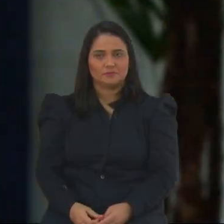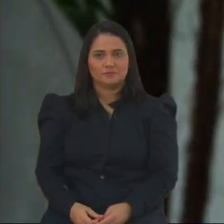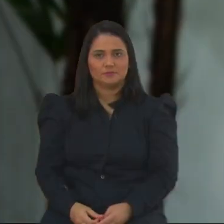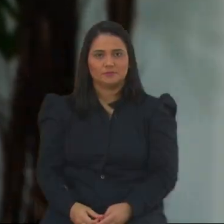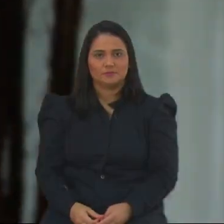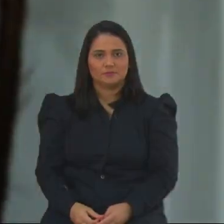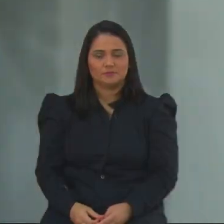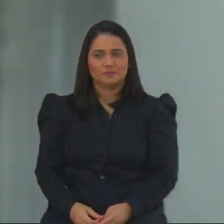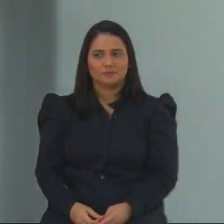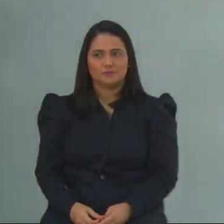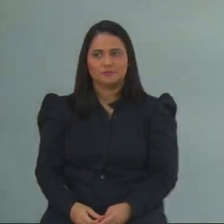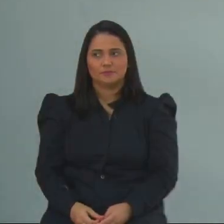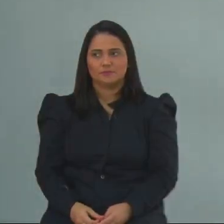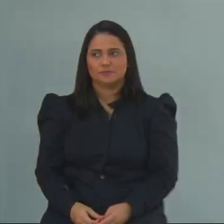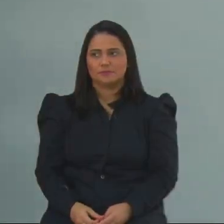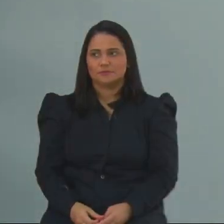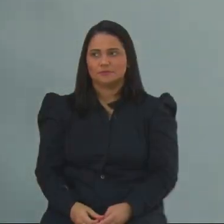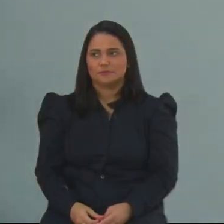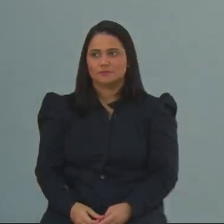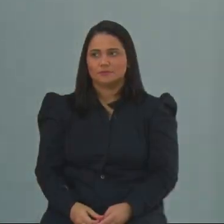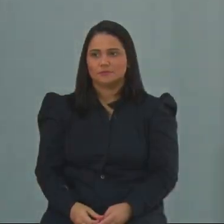0.